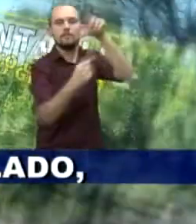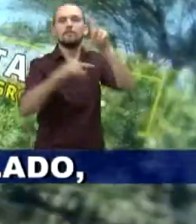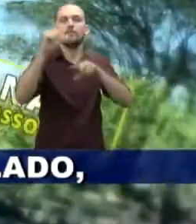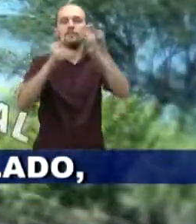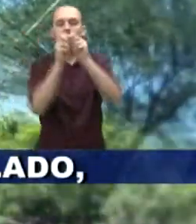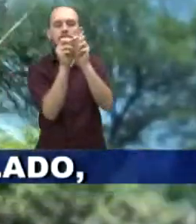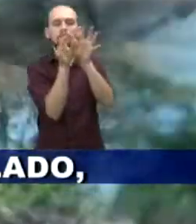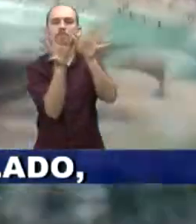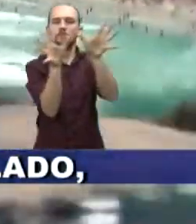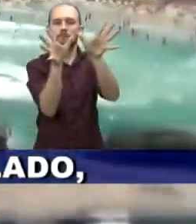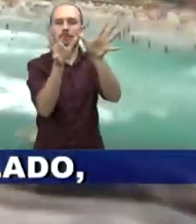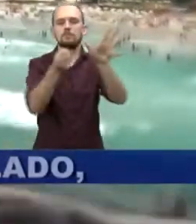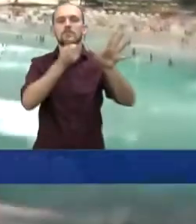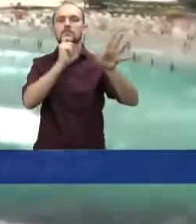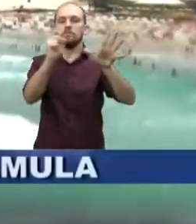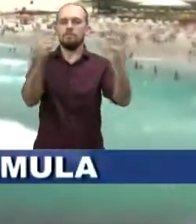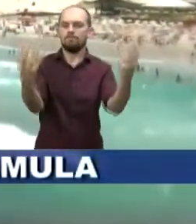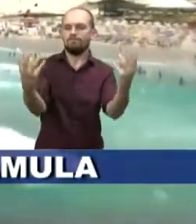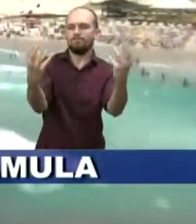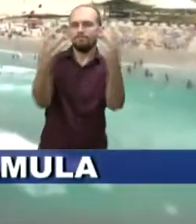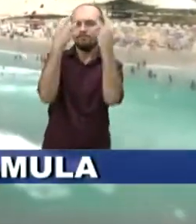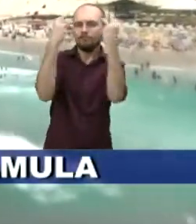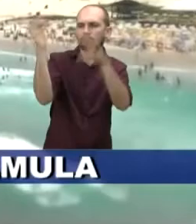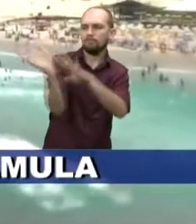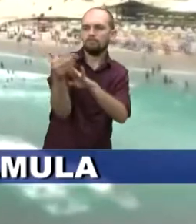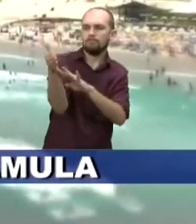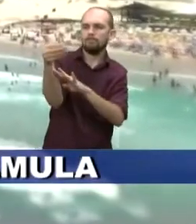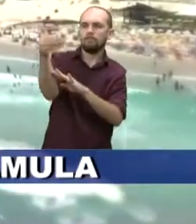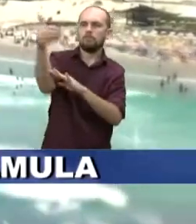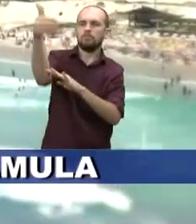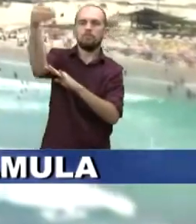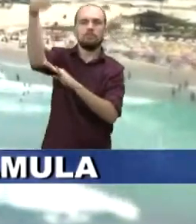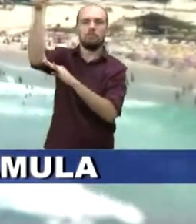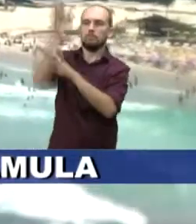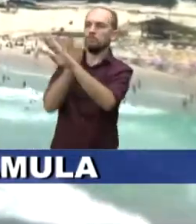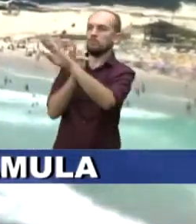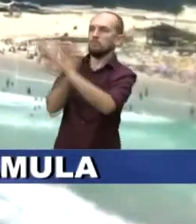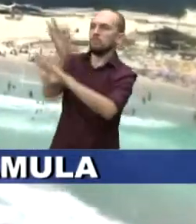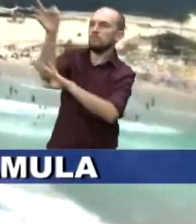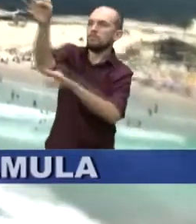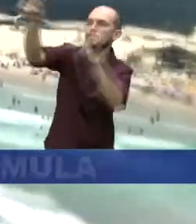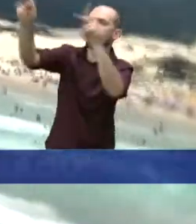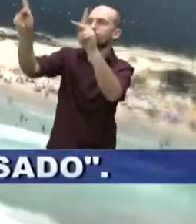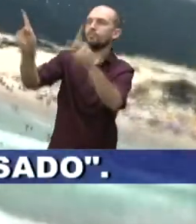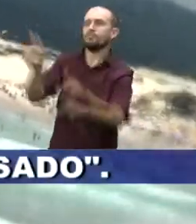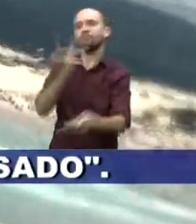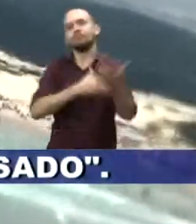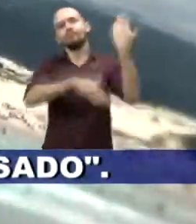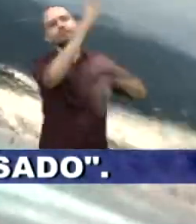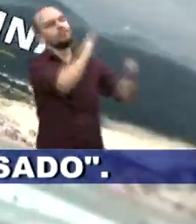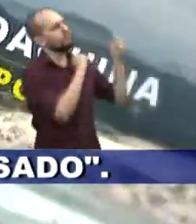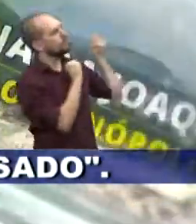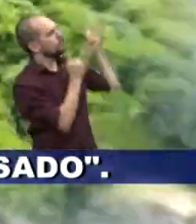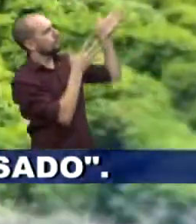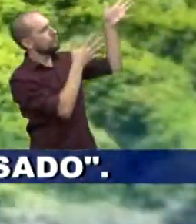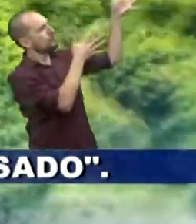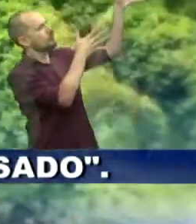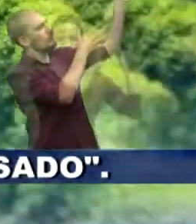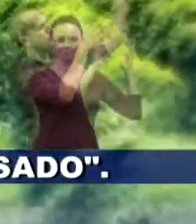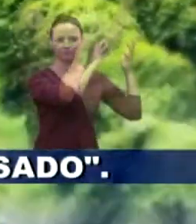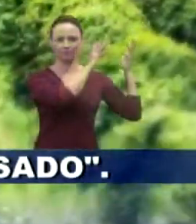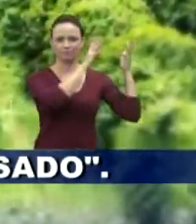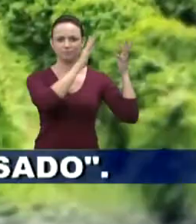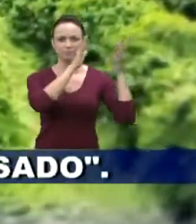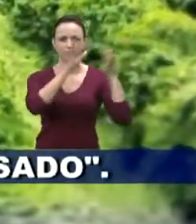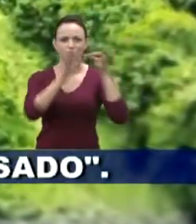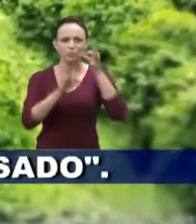tempos estrelado. E diga o verde louro dessa flâmula, paz no futuro e glória